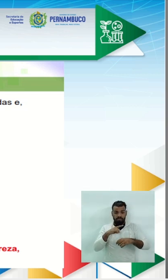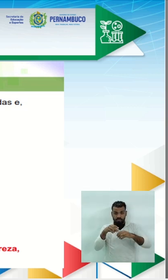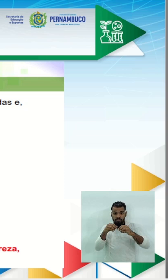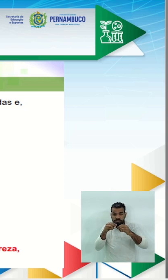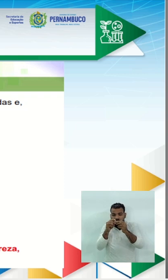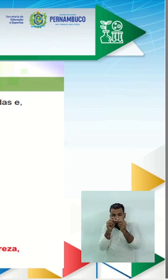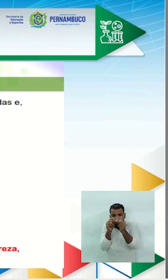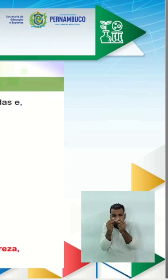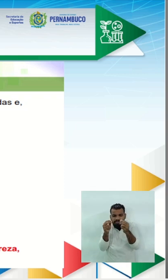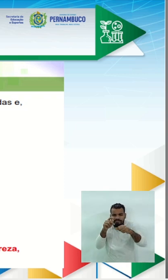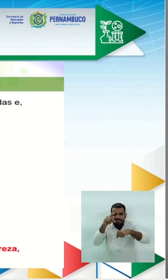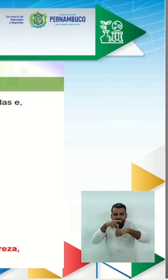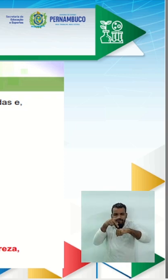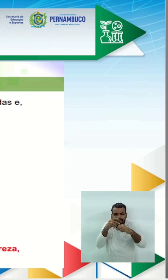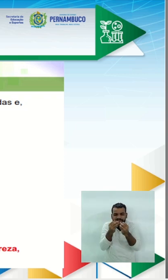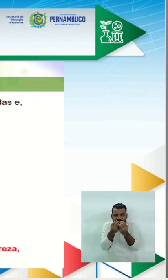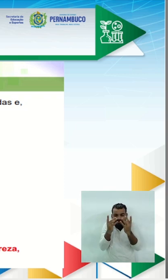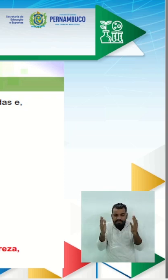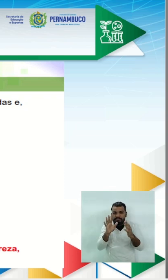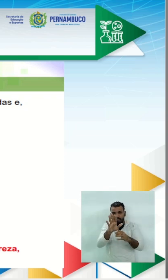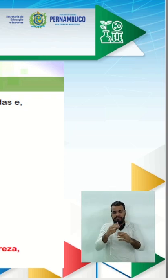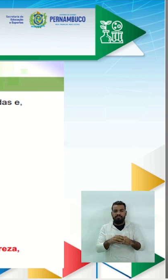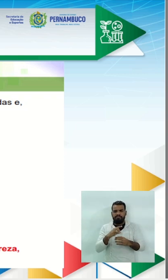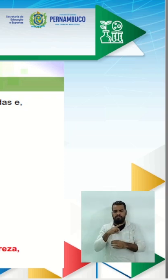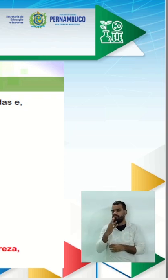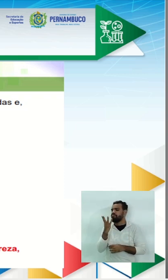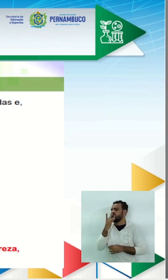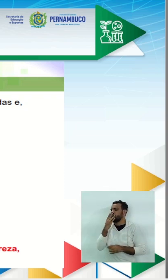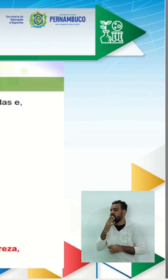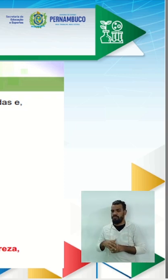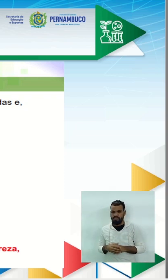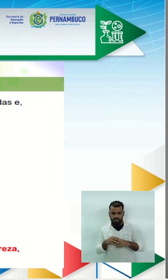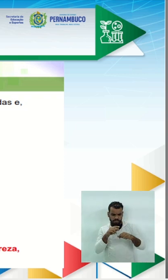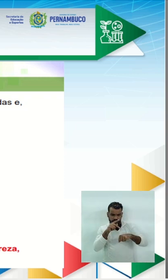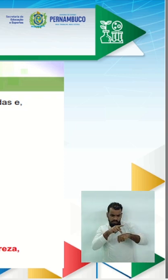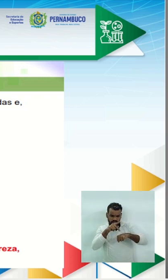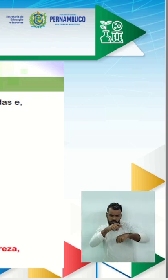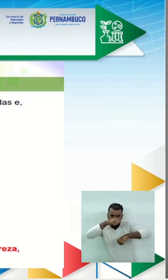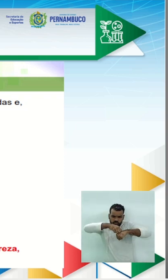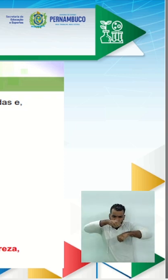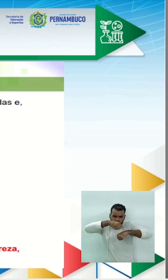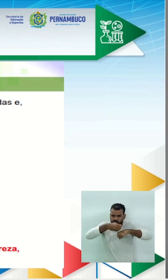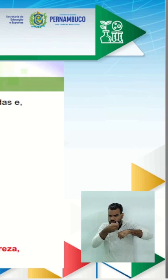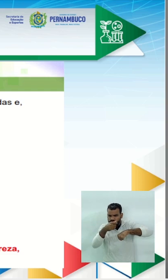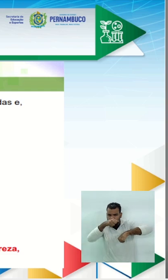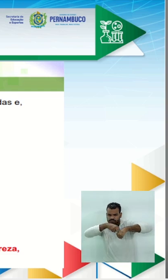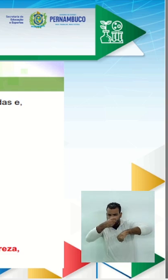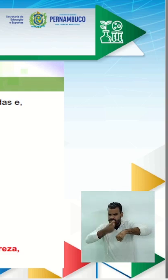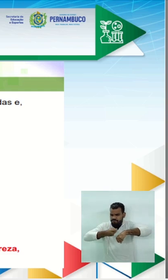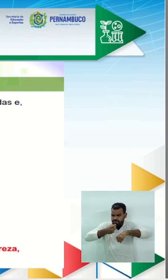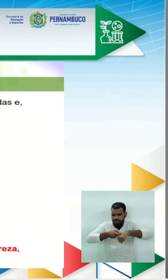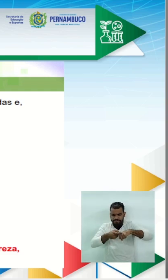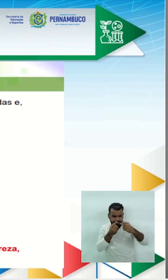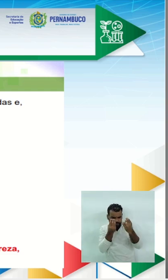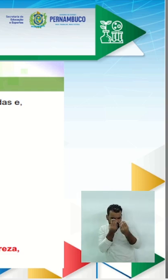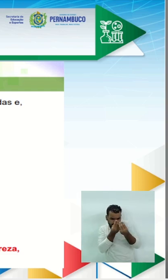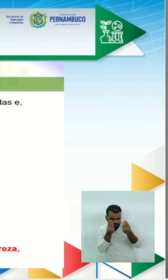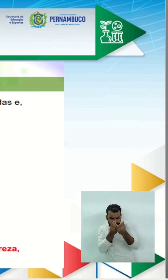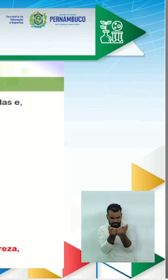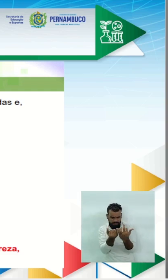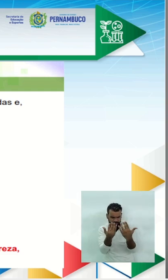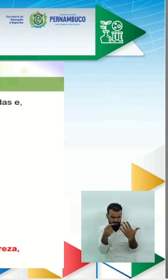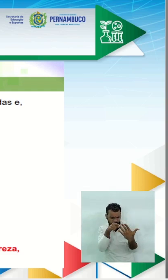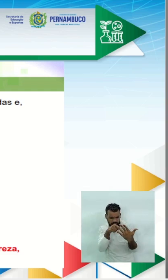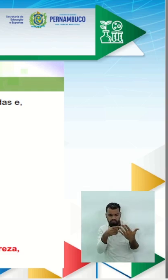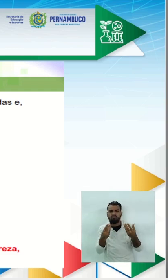um mineral por suas propriedades, a cor, a dureza, a transparência, o brilho e pelas substâncias